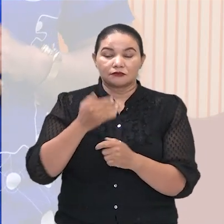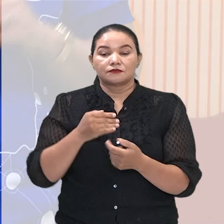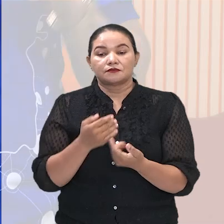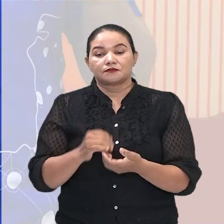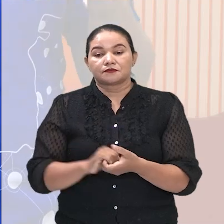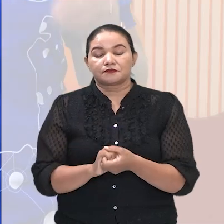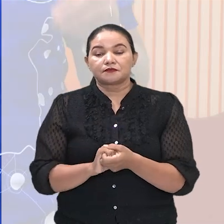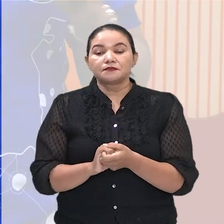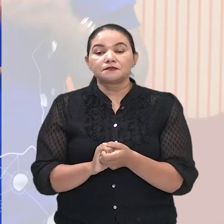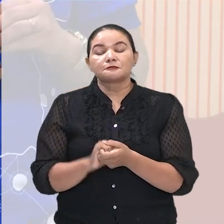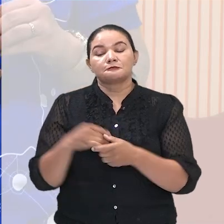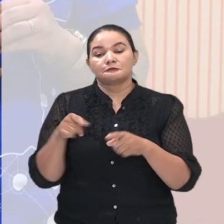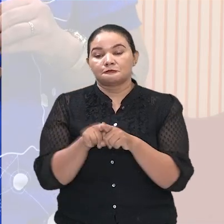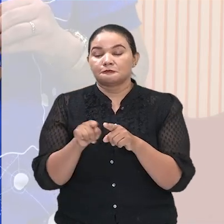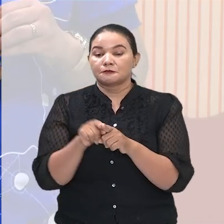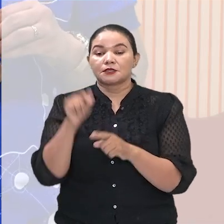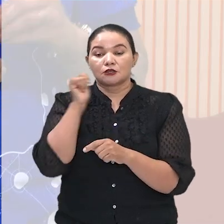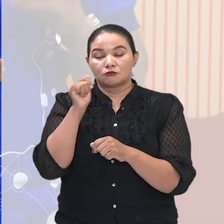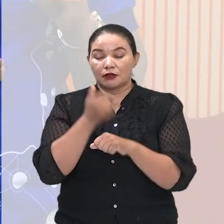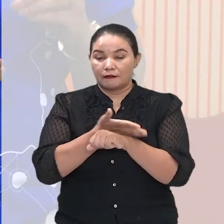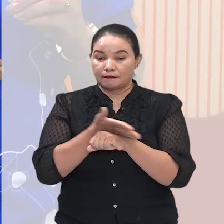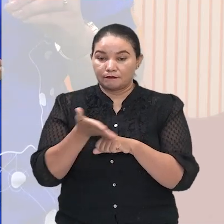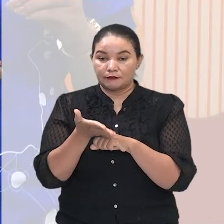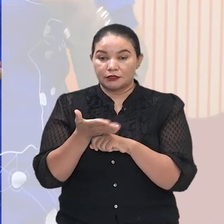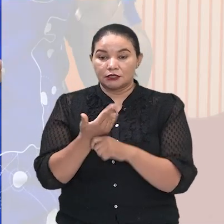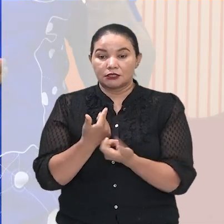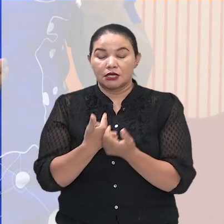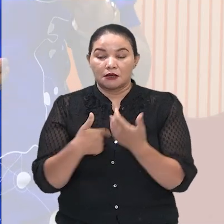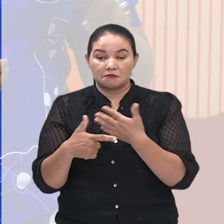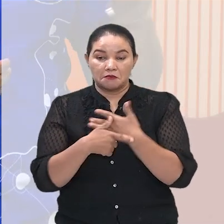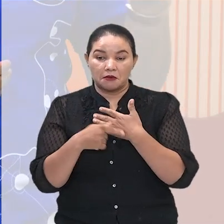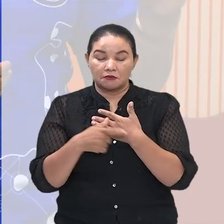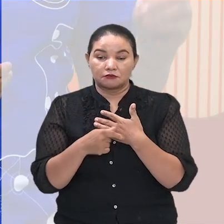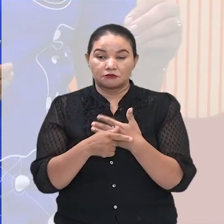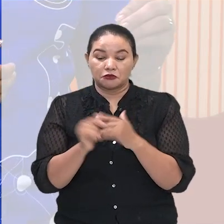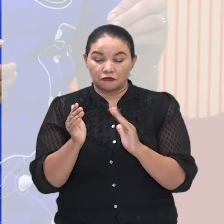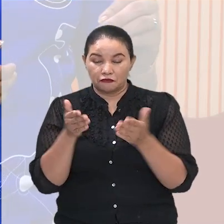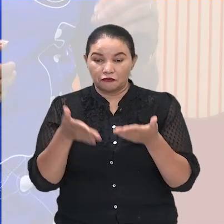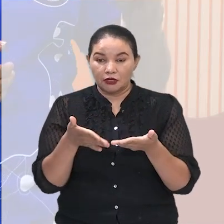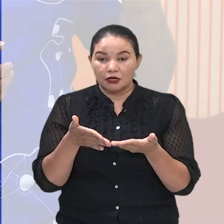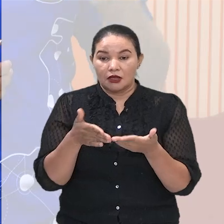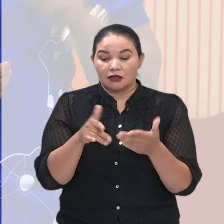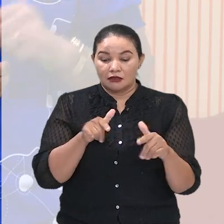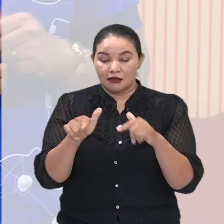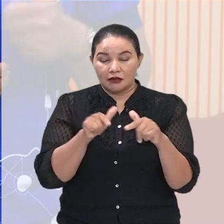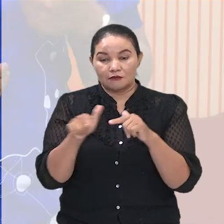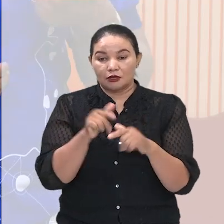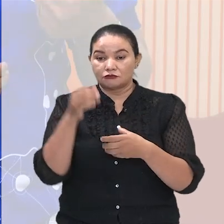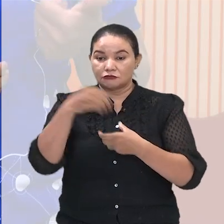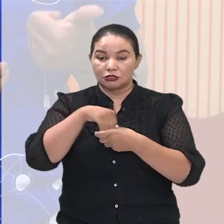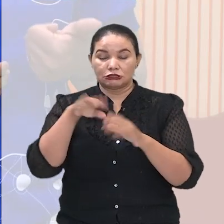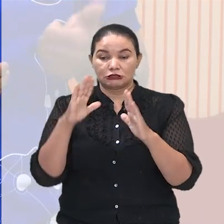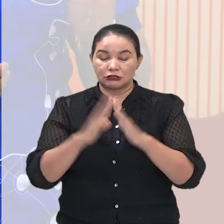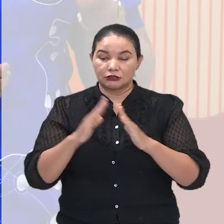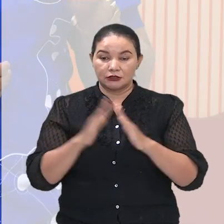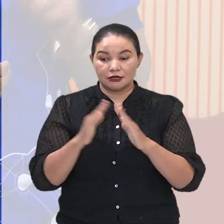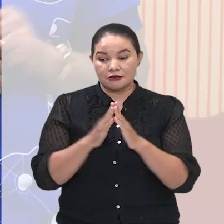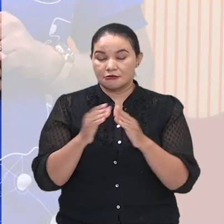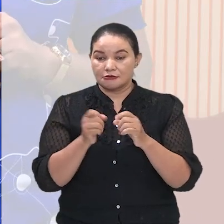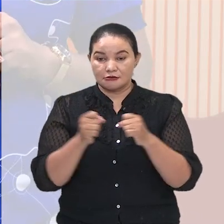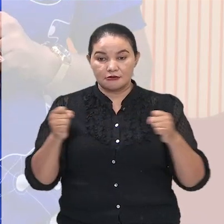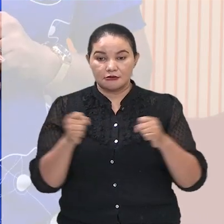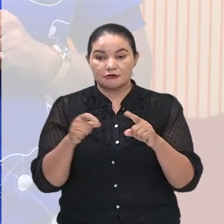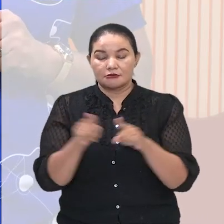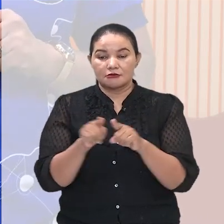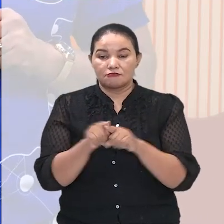mulheres brancas da elite tinham papéis restritos à esfera doméstica, cuidando da casa grande e da